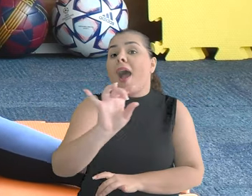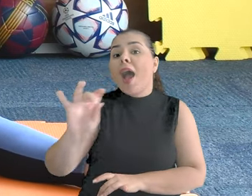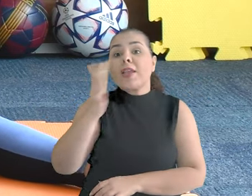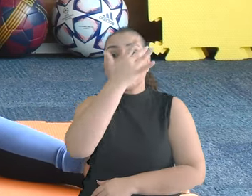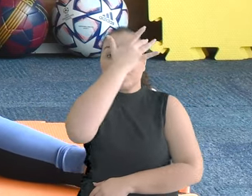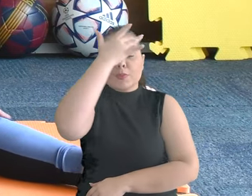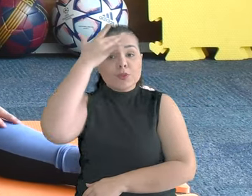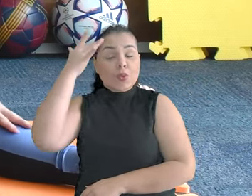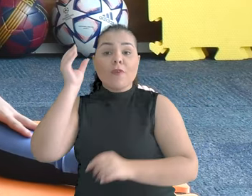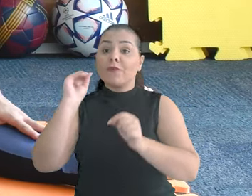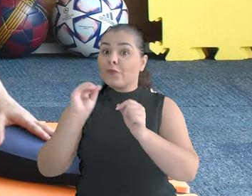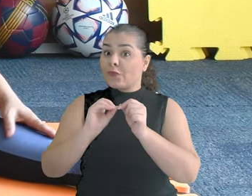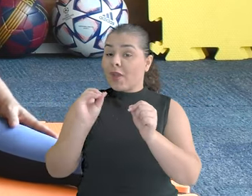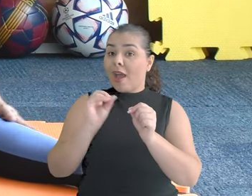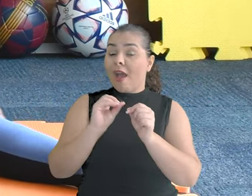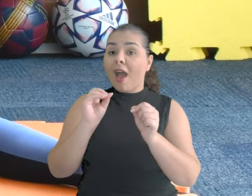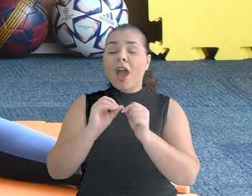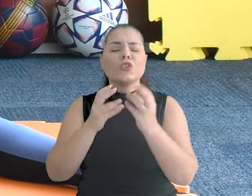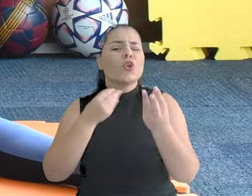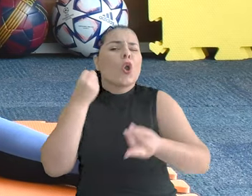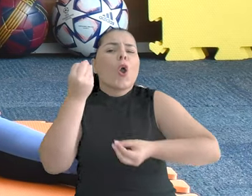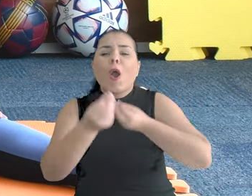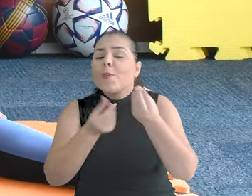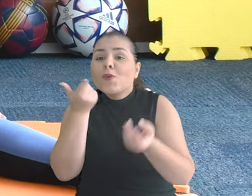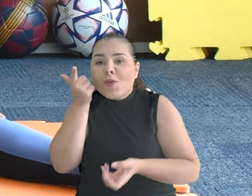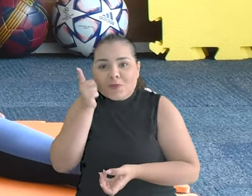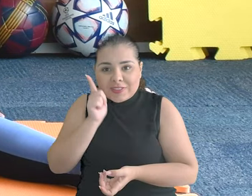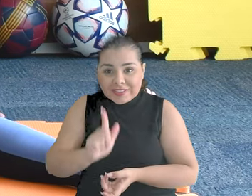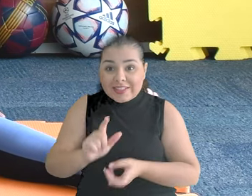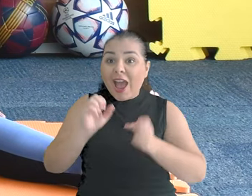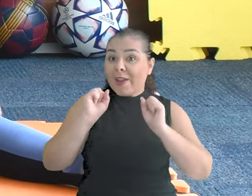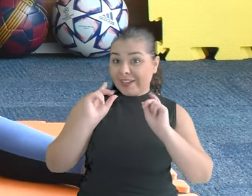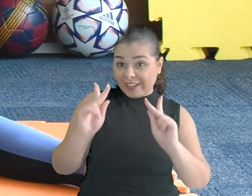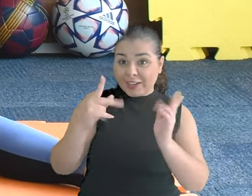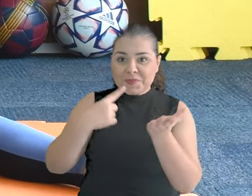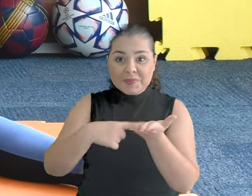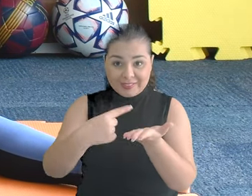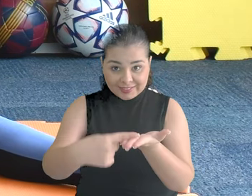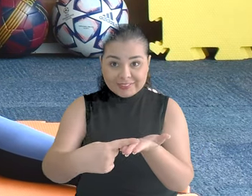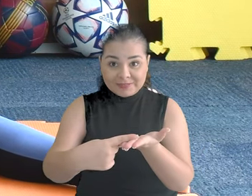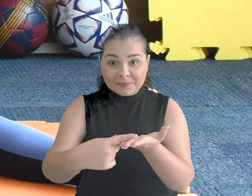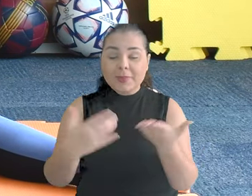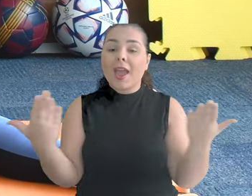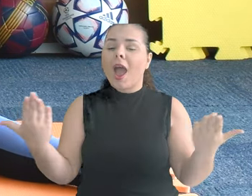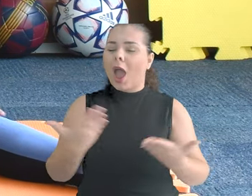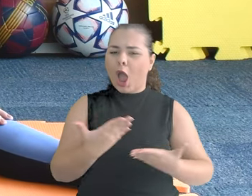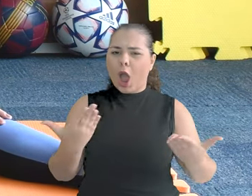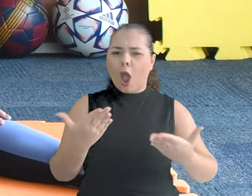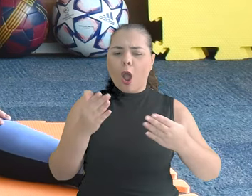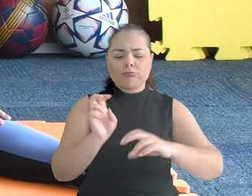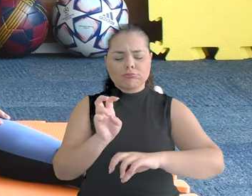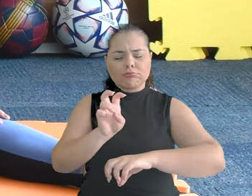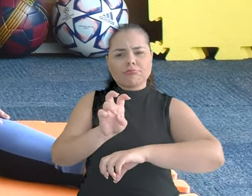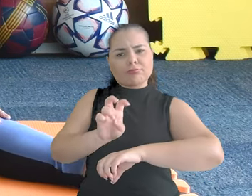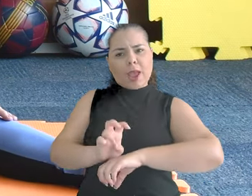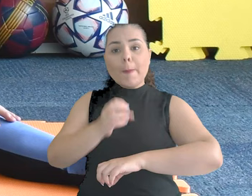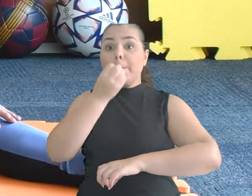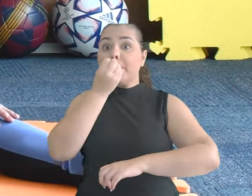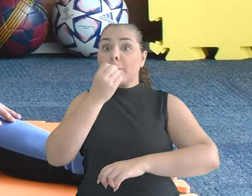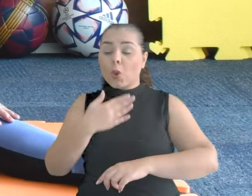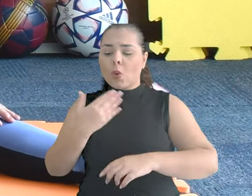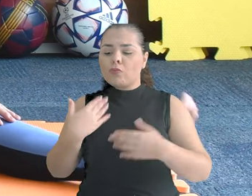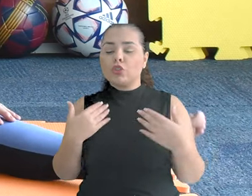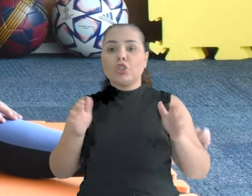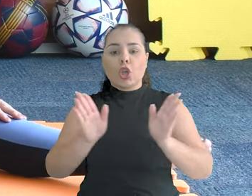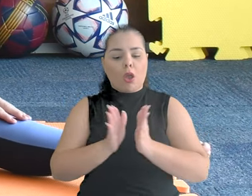dentro da sua habilidade, da sua flexibilidade. Combinado? Apoia bem o bumbum no chão, pontinha do pé